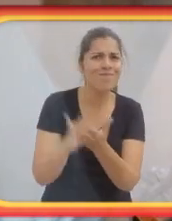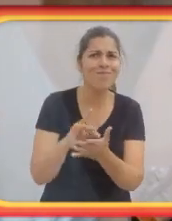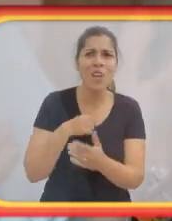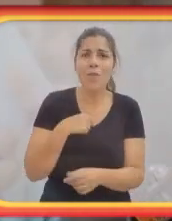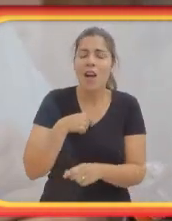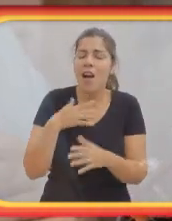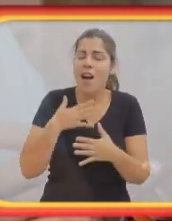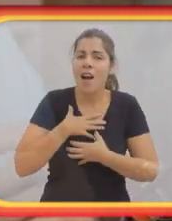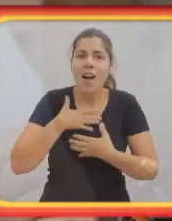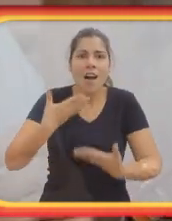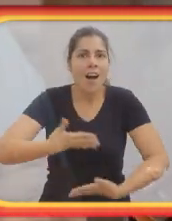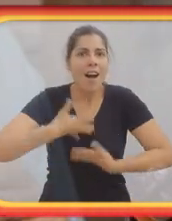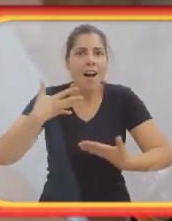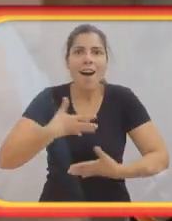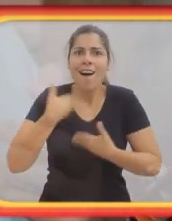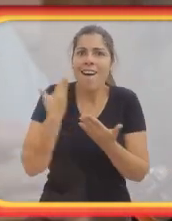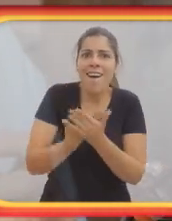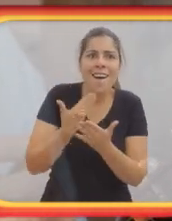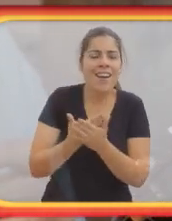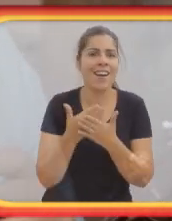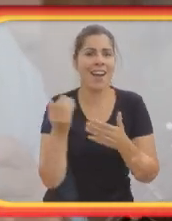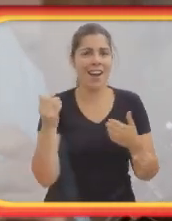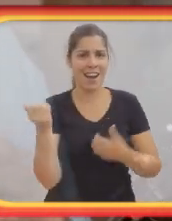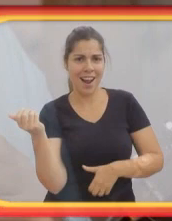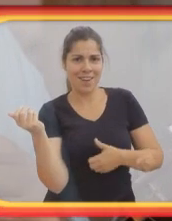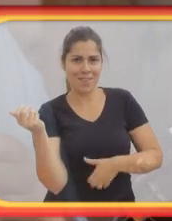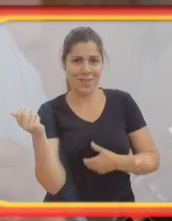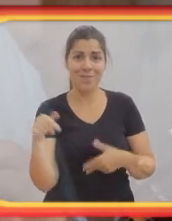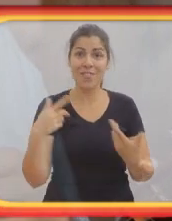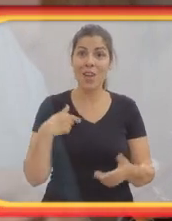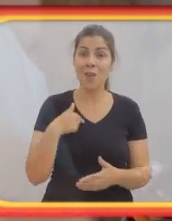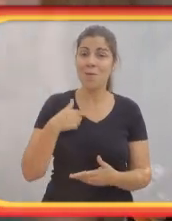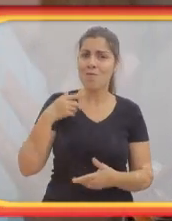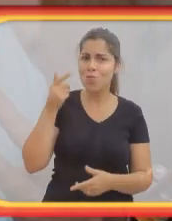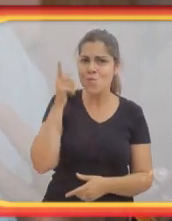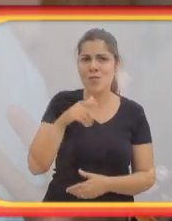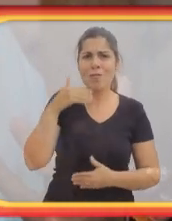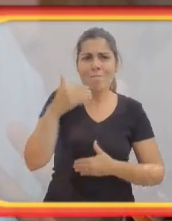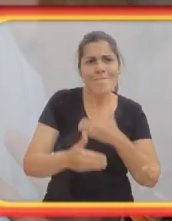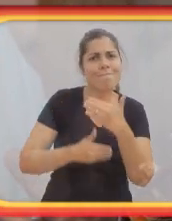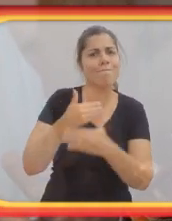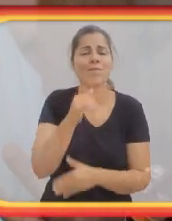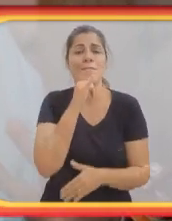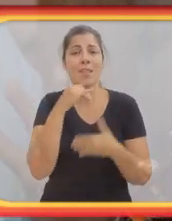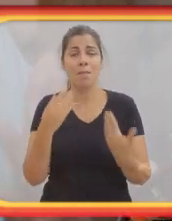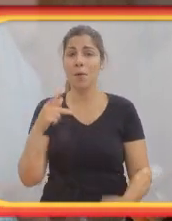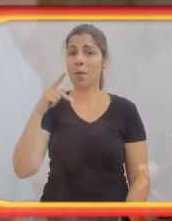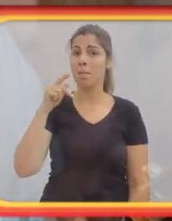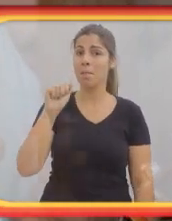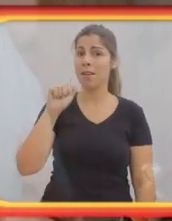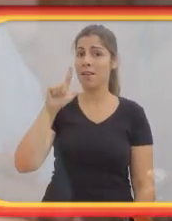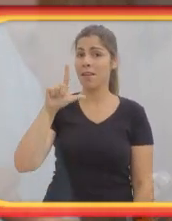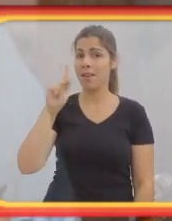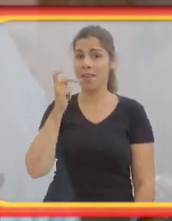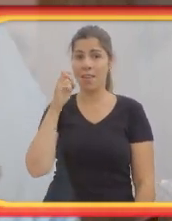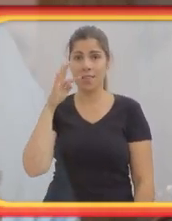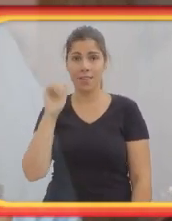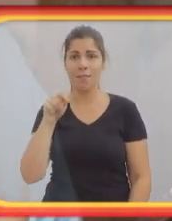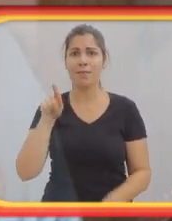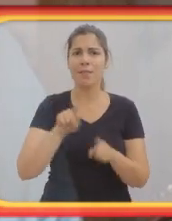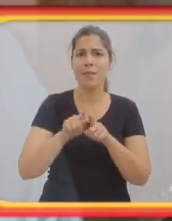aquilo era real, eu fiquei muito motivado para estudar cavaquinho. E quem me passou, por